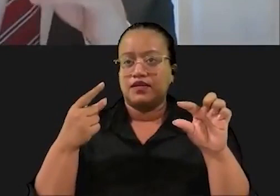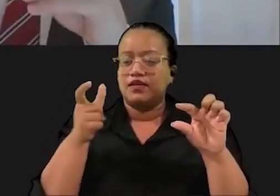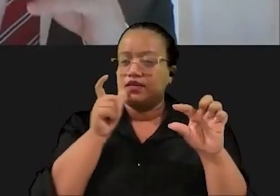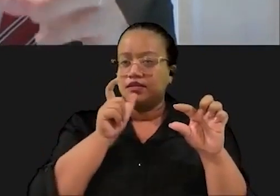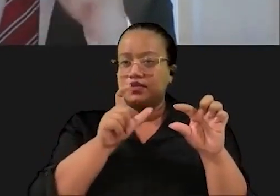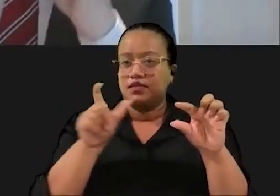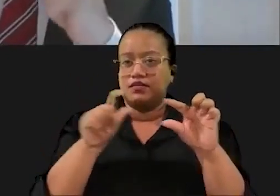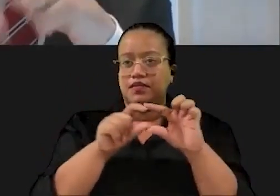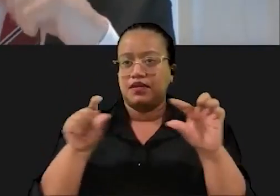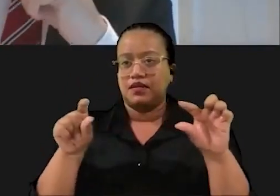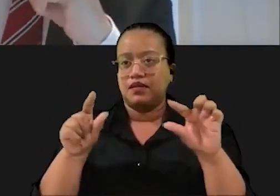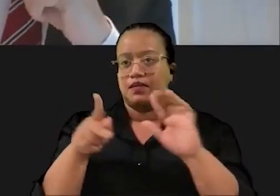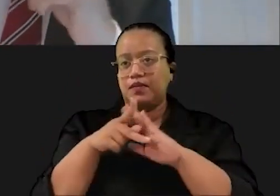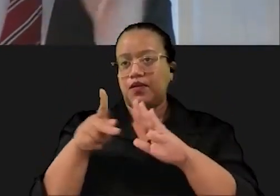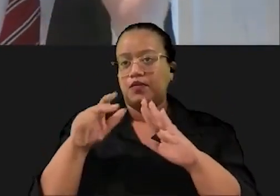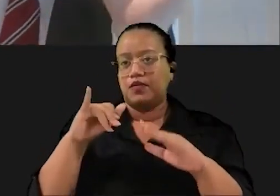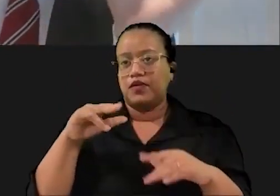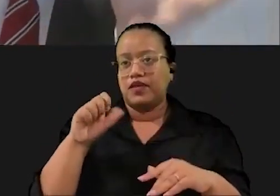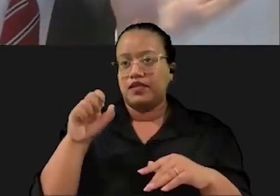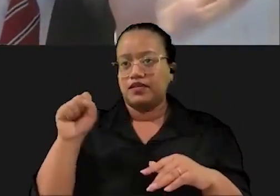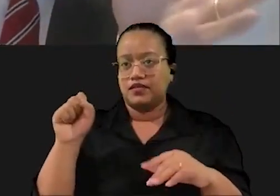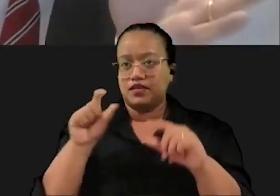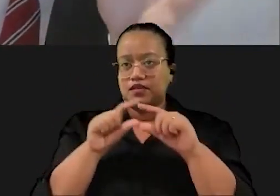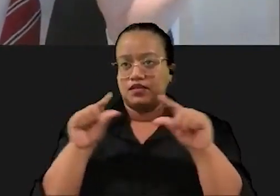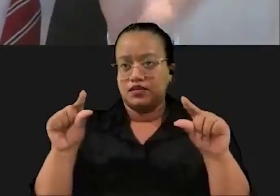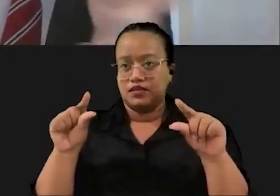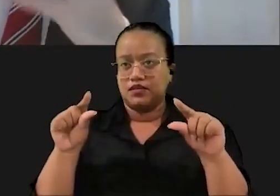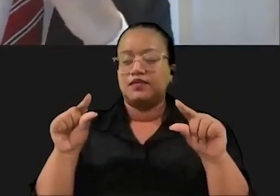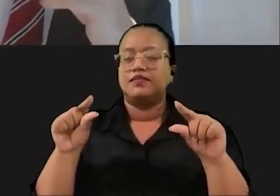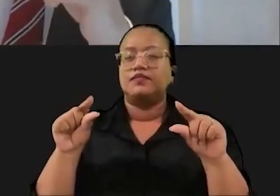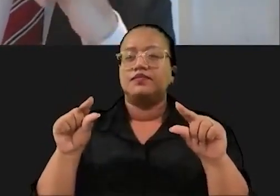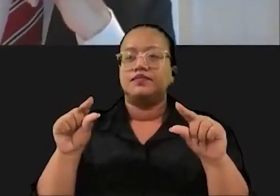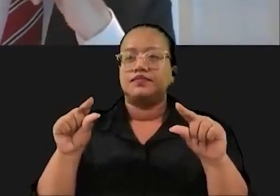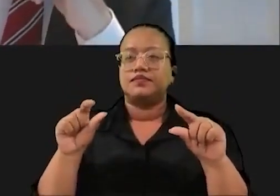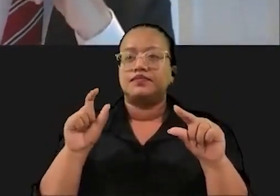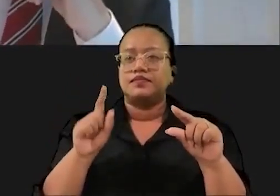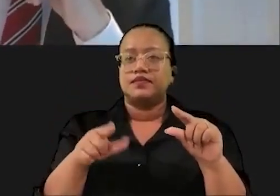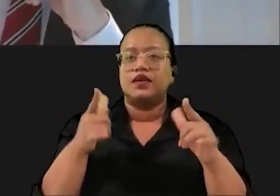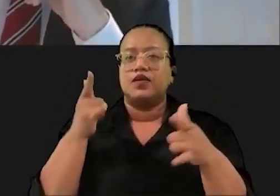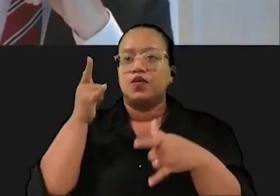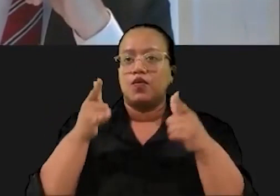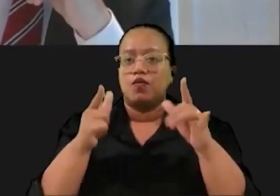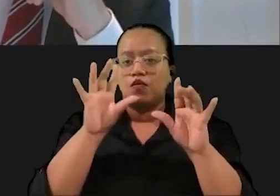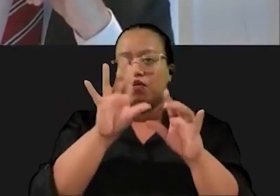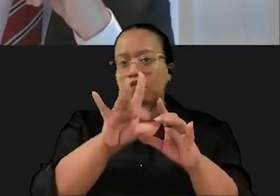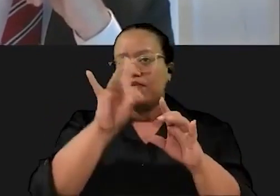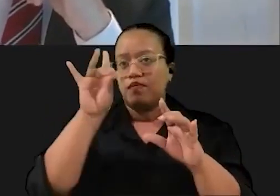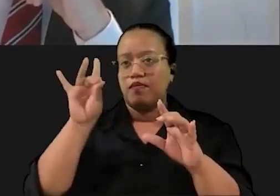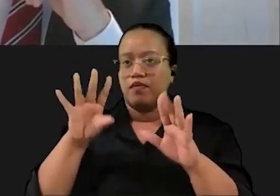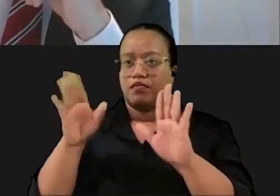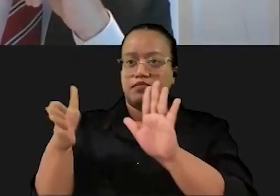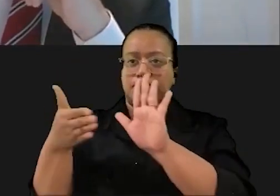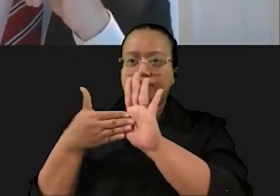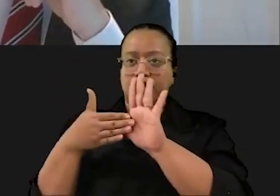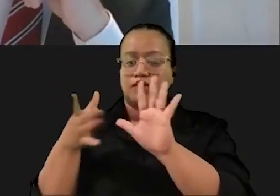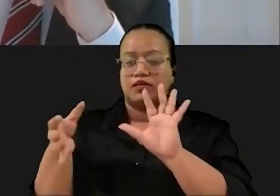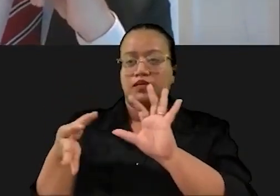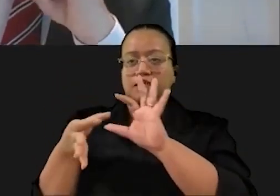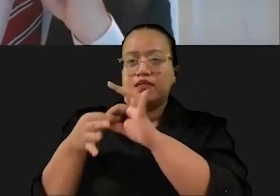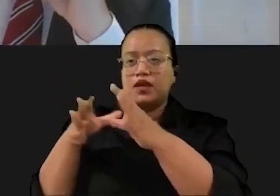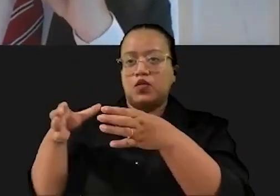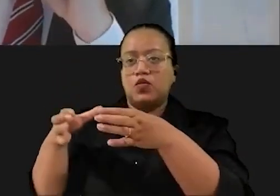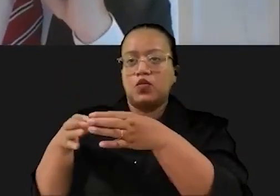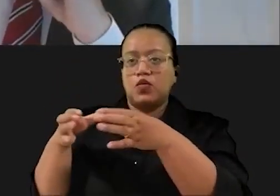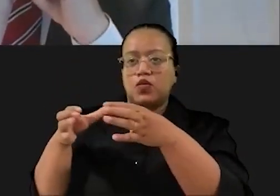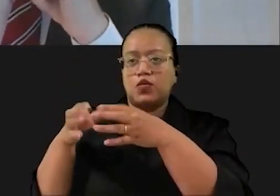cujo teor é captado pelo robozinho, nesse caso é remetido para a equipe especializada lá da aposentadoria por idade